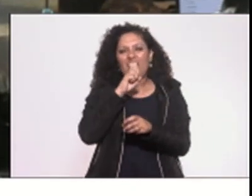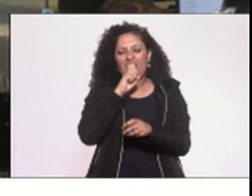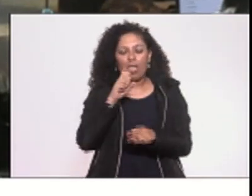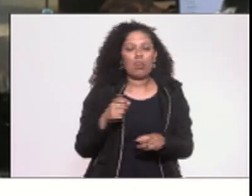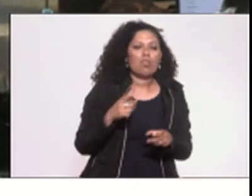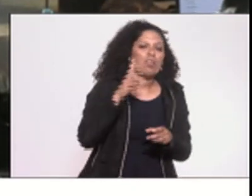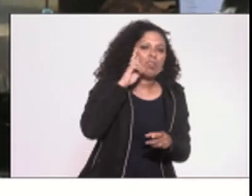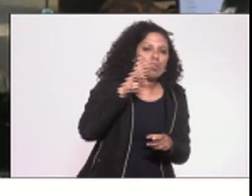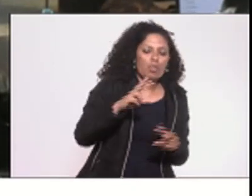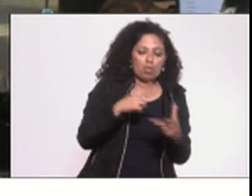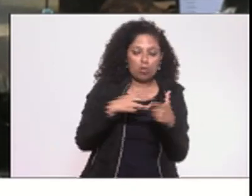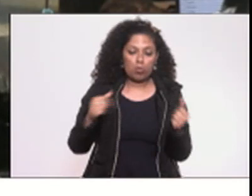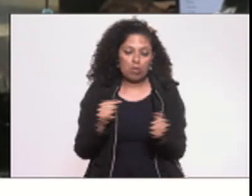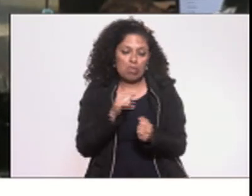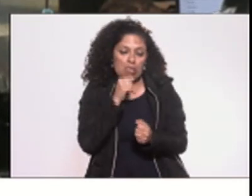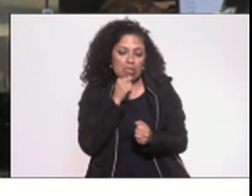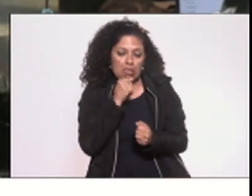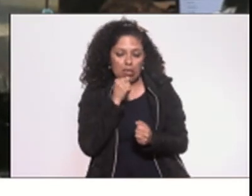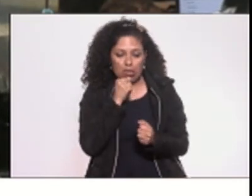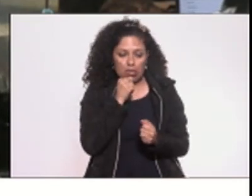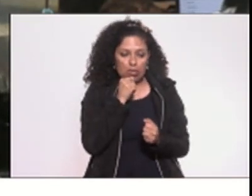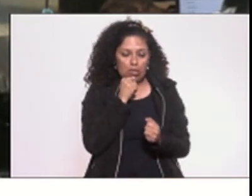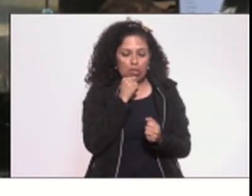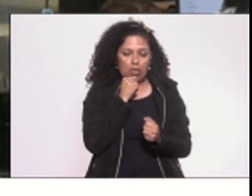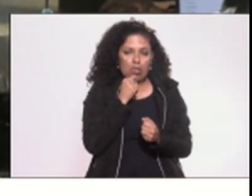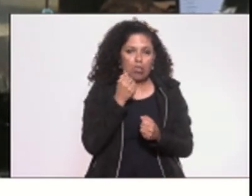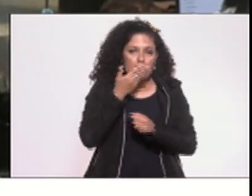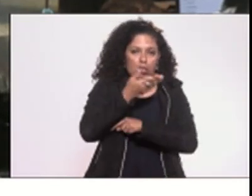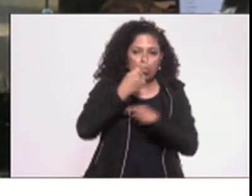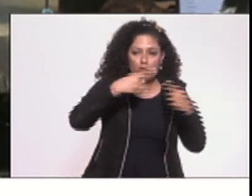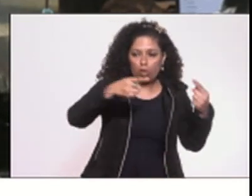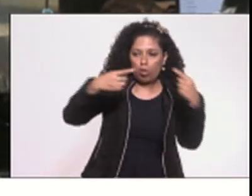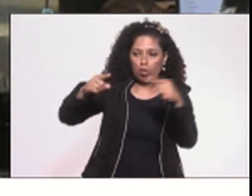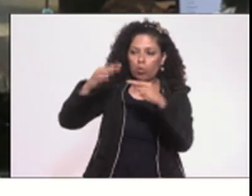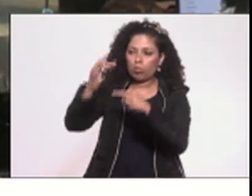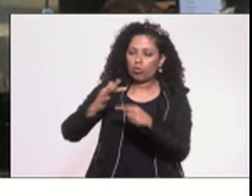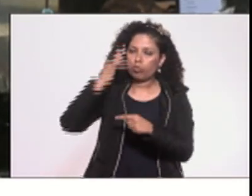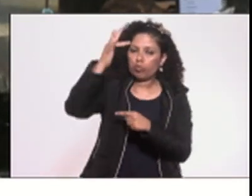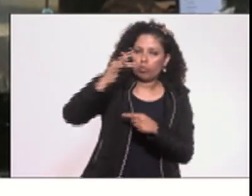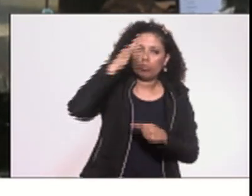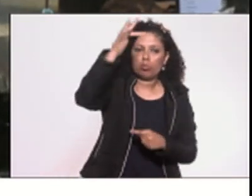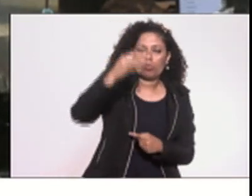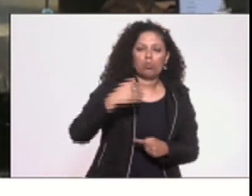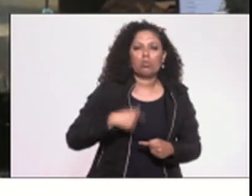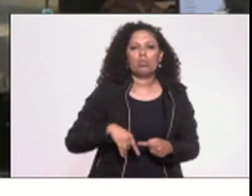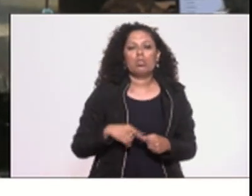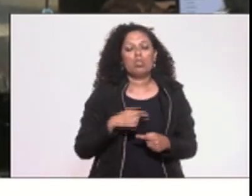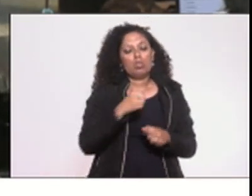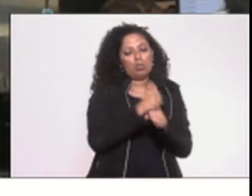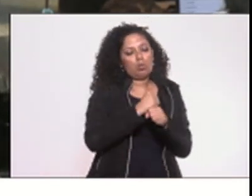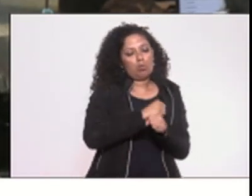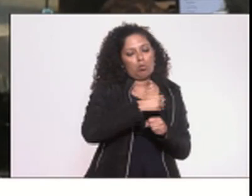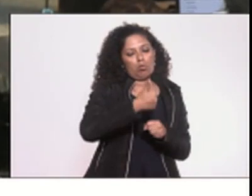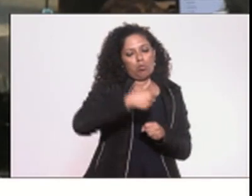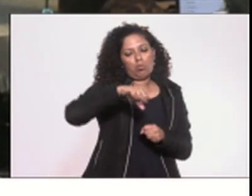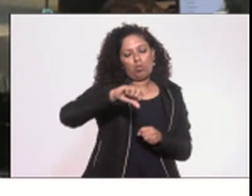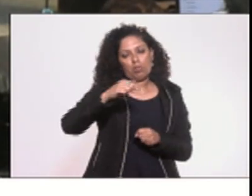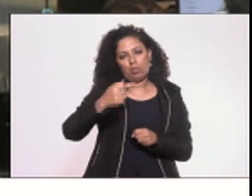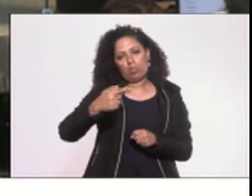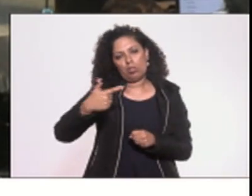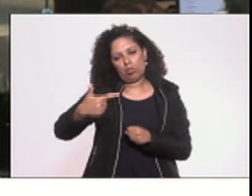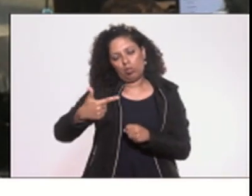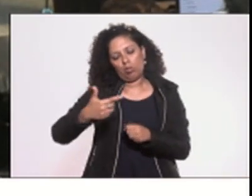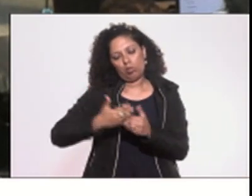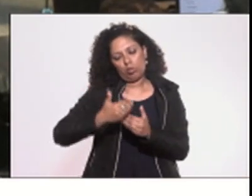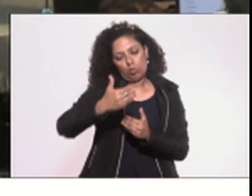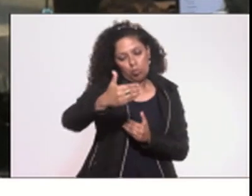nossas necessidades, sem comprometer as necessidades das futuras gerações. E em 72 o grupo começou e fomos